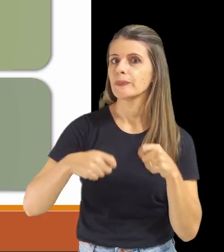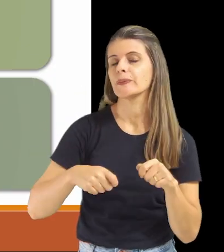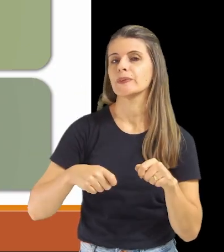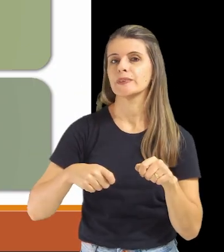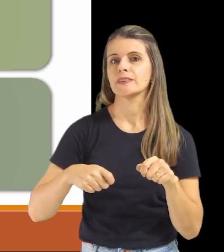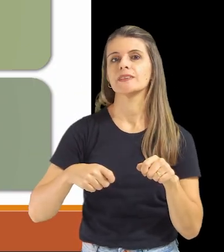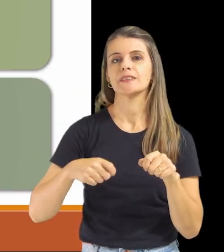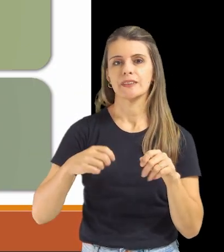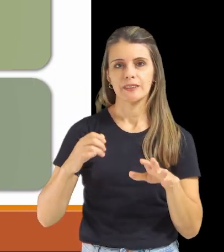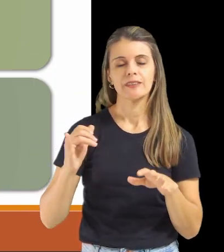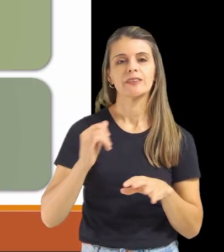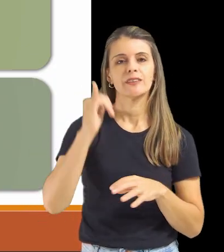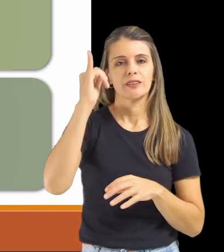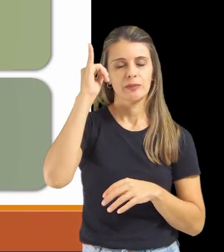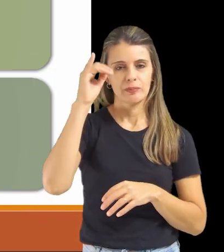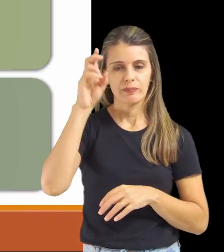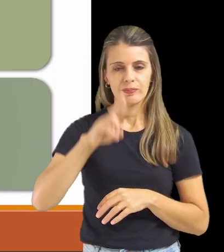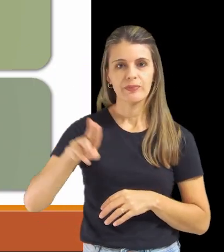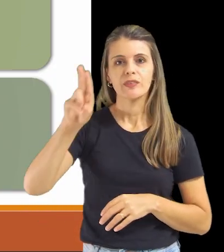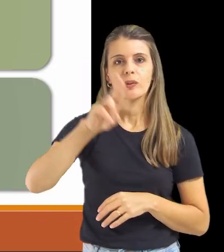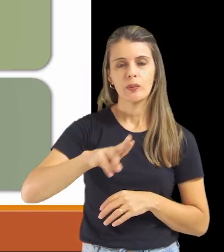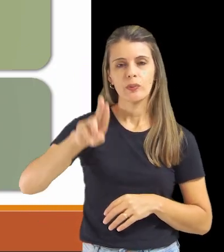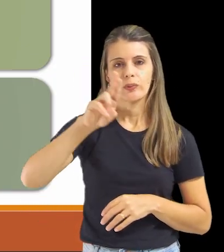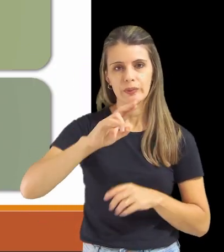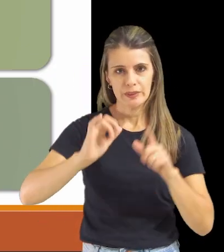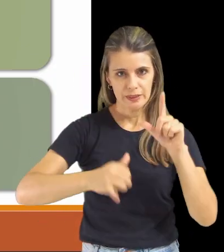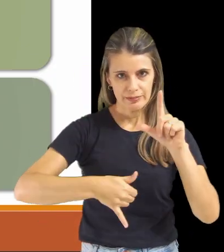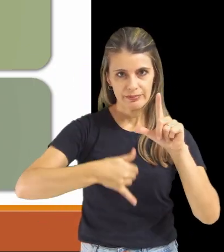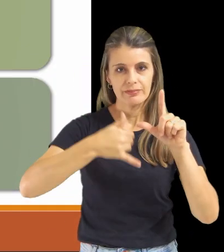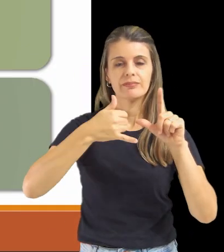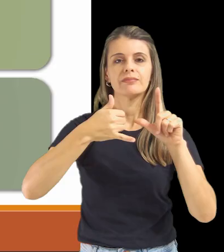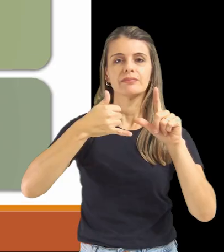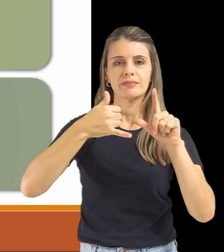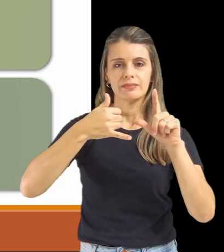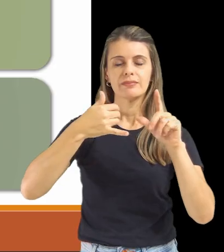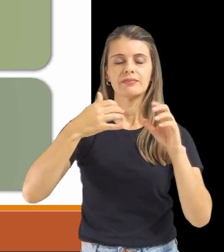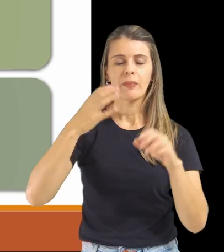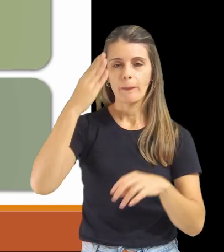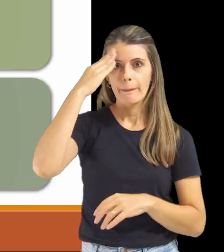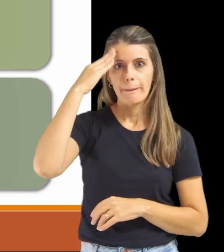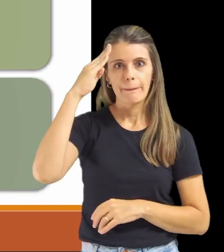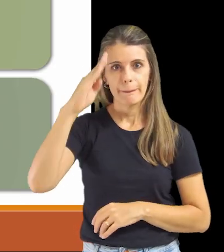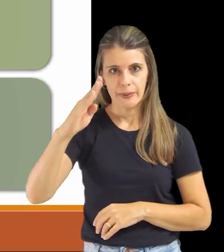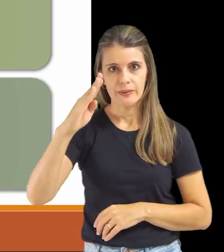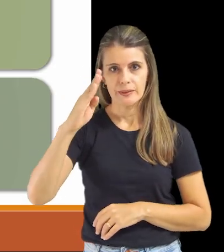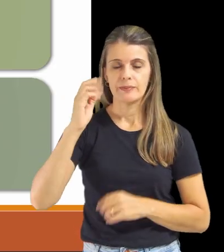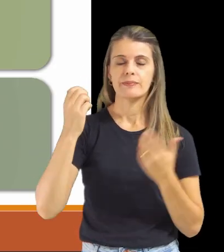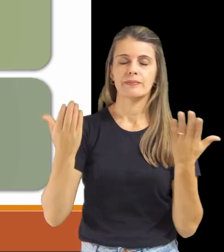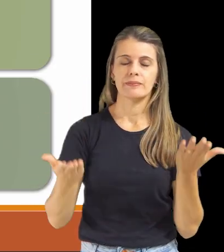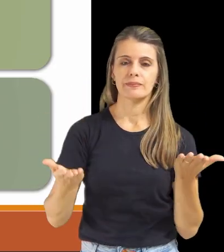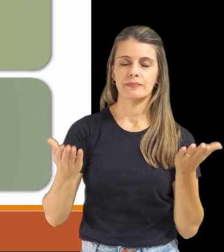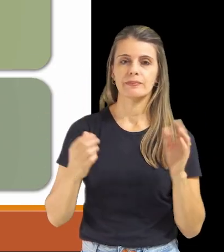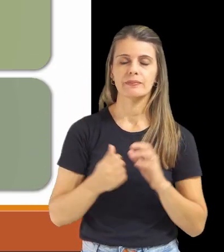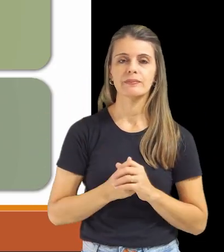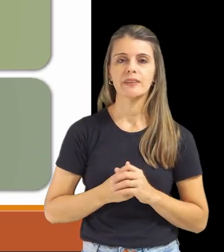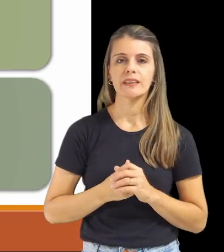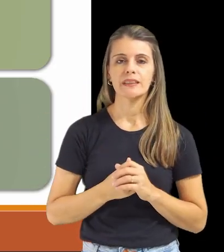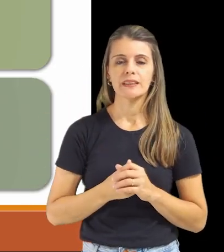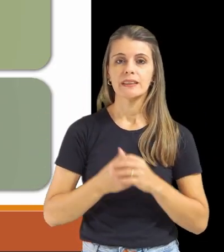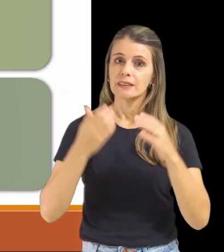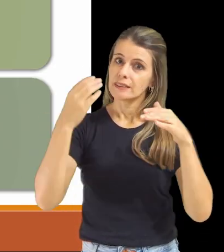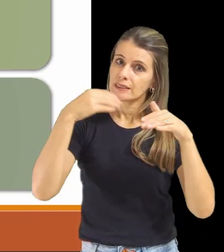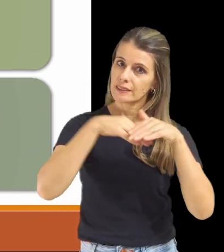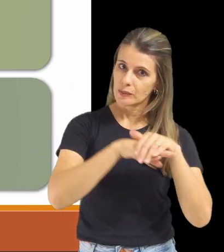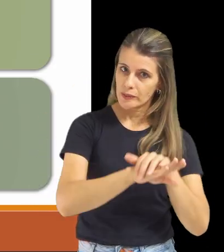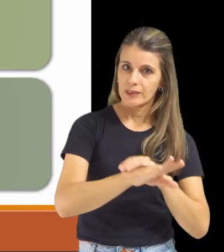eu vou quebrar glicogênio, vou usar a glicose, é minha fonte de energia principal, primária. E aquela que